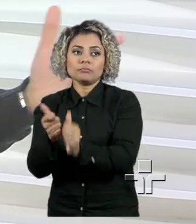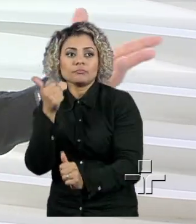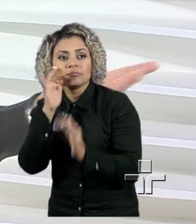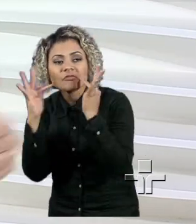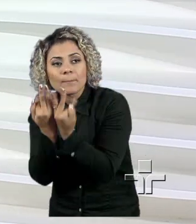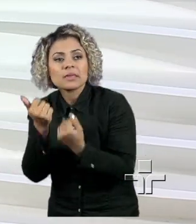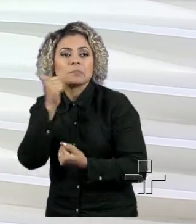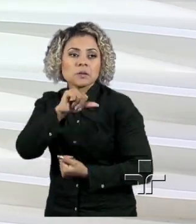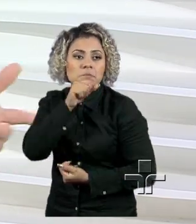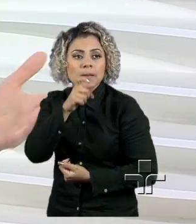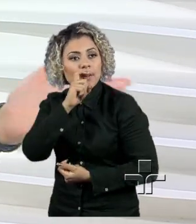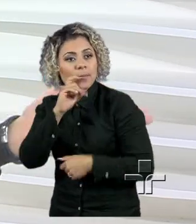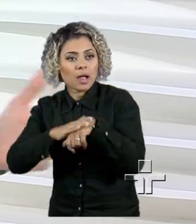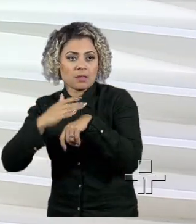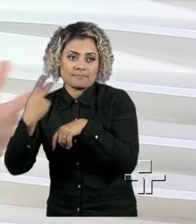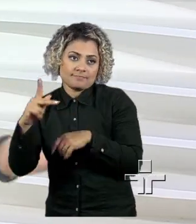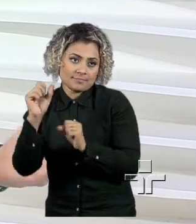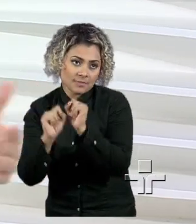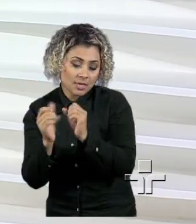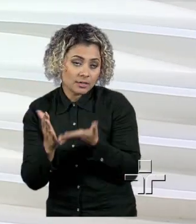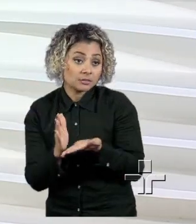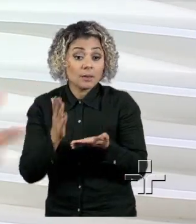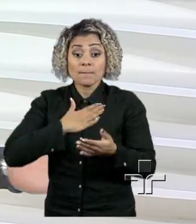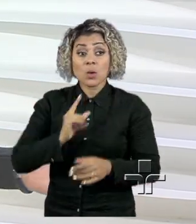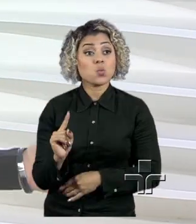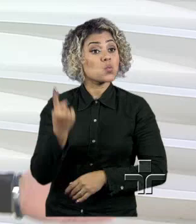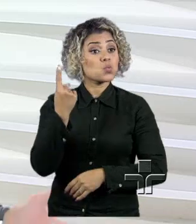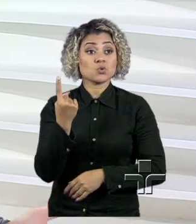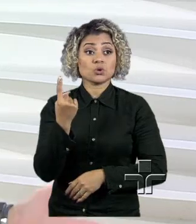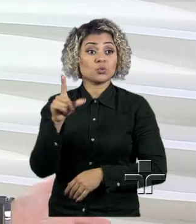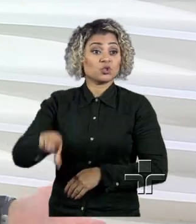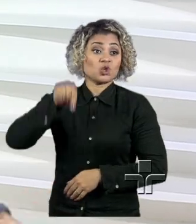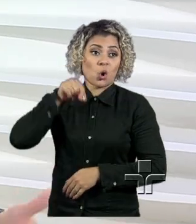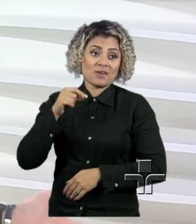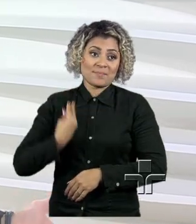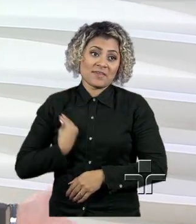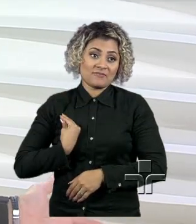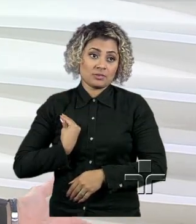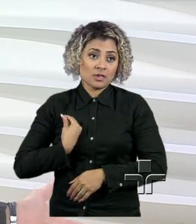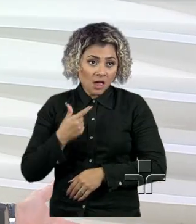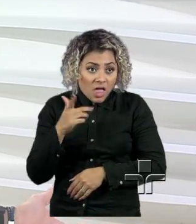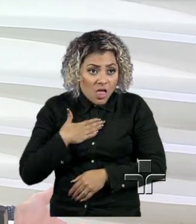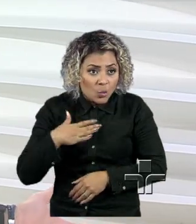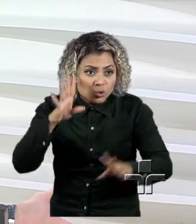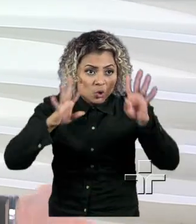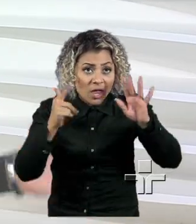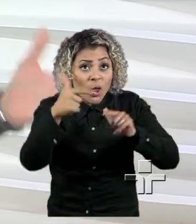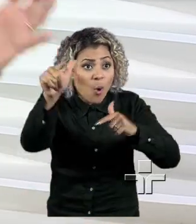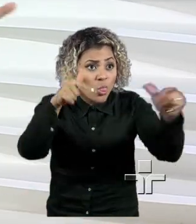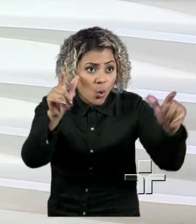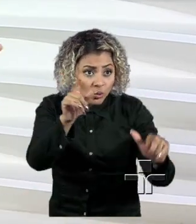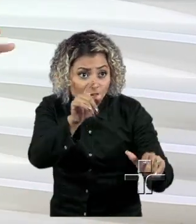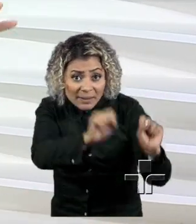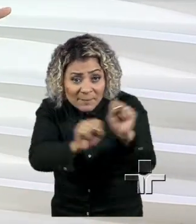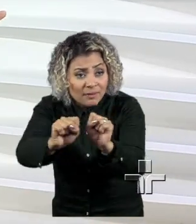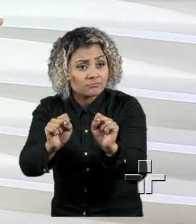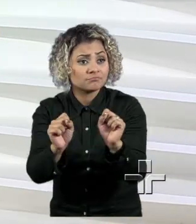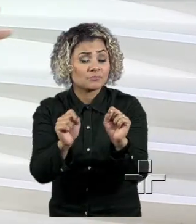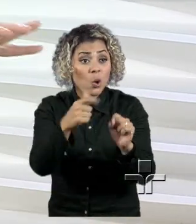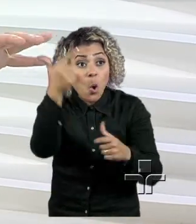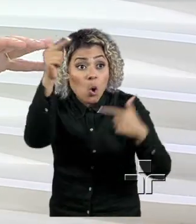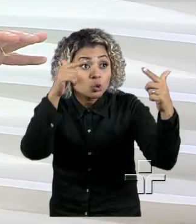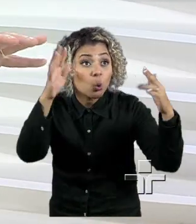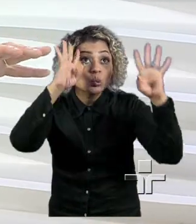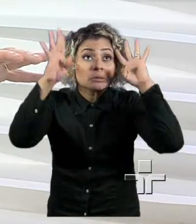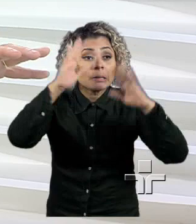aí, enfim, é como eu digo, né? Meu único emprego, a minha única opção de vida, eu não imaginei outra opção. Né? Aí eu saí